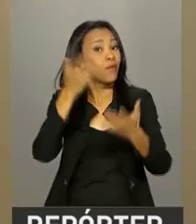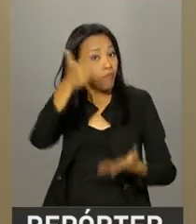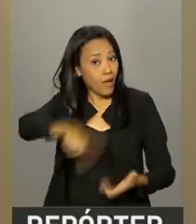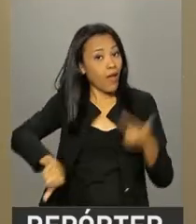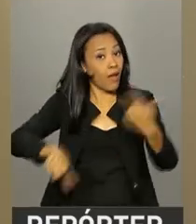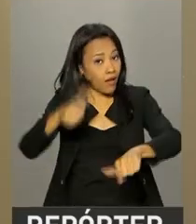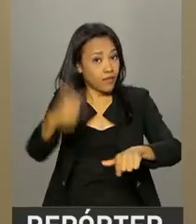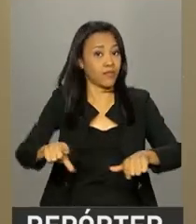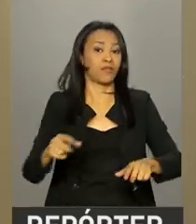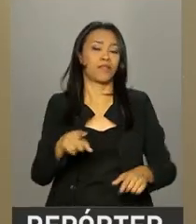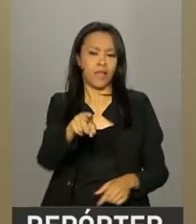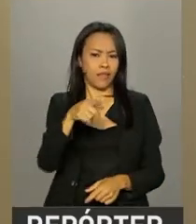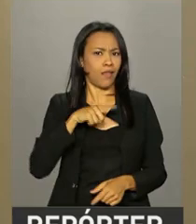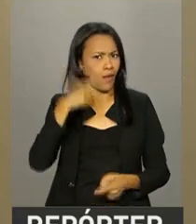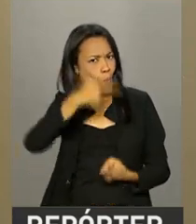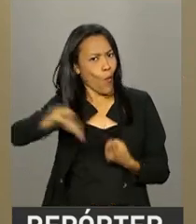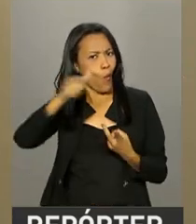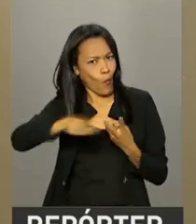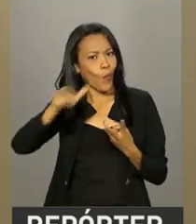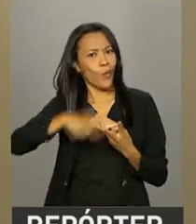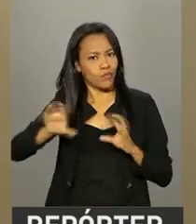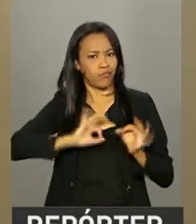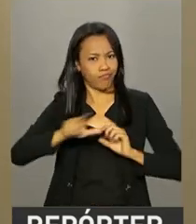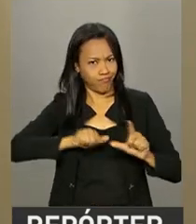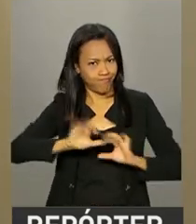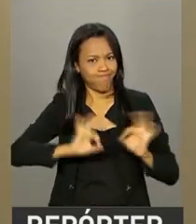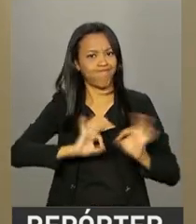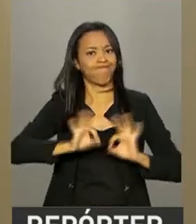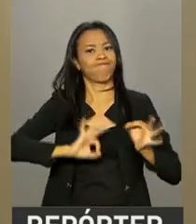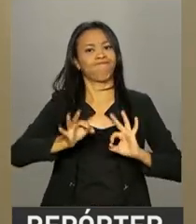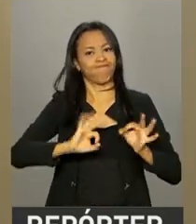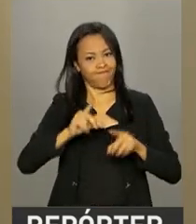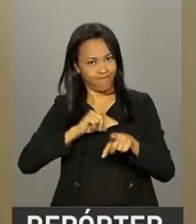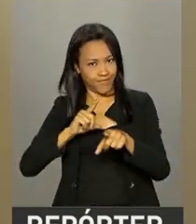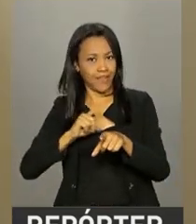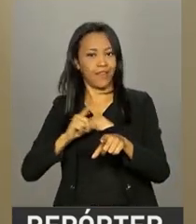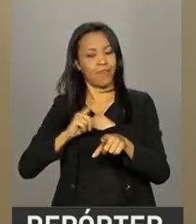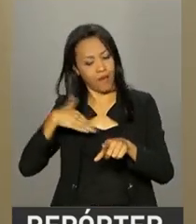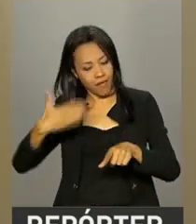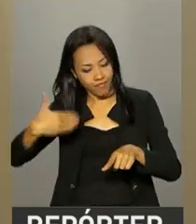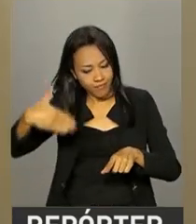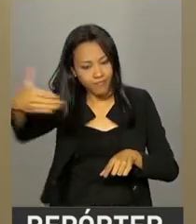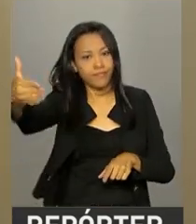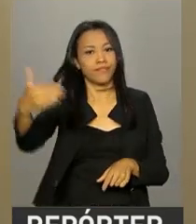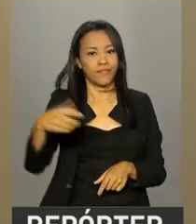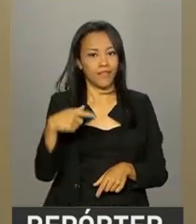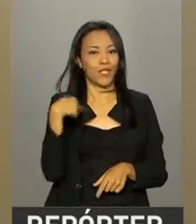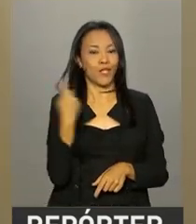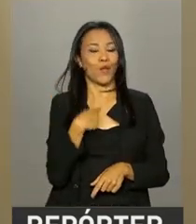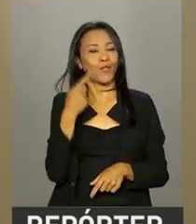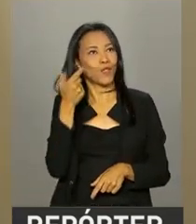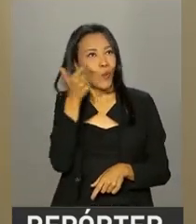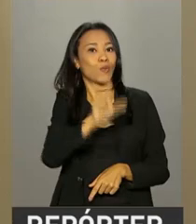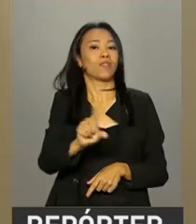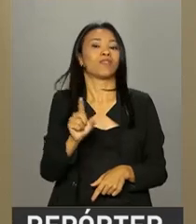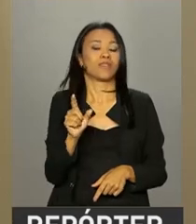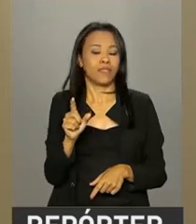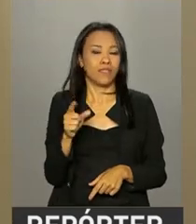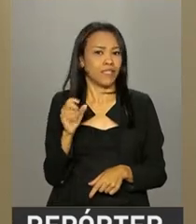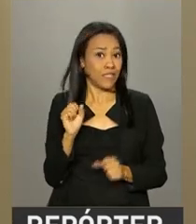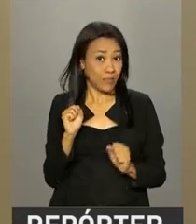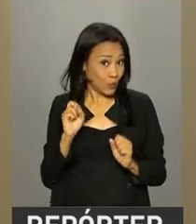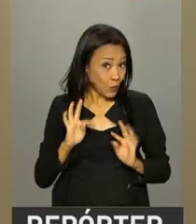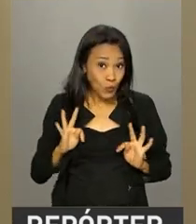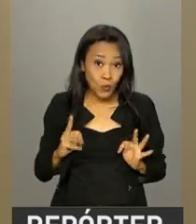mais mais projetos aí para ser desenrolados né que a gente consiga conquistar e se tudo